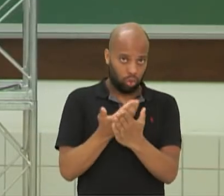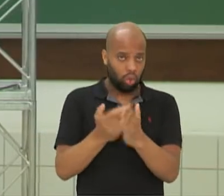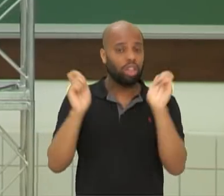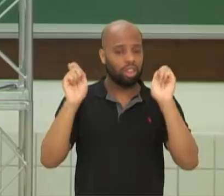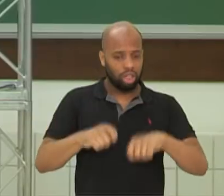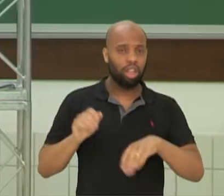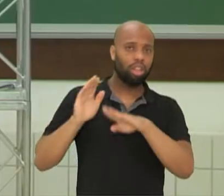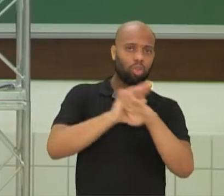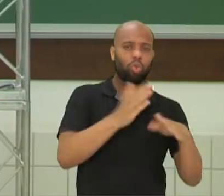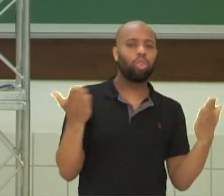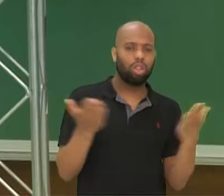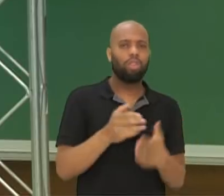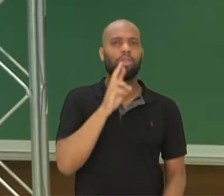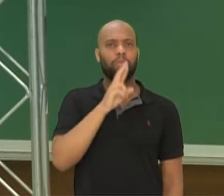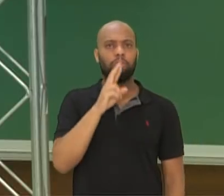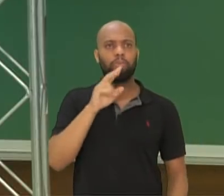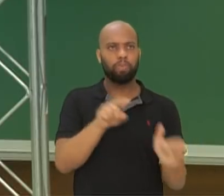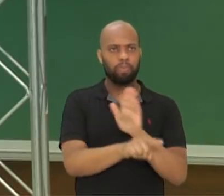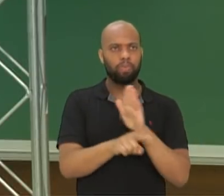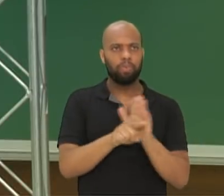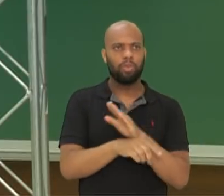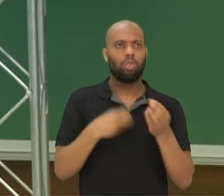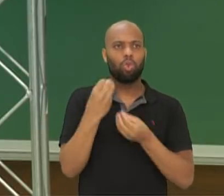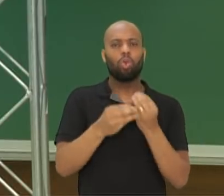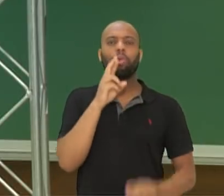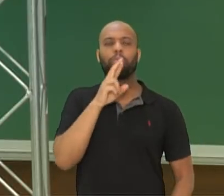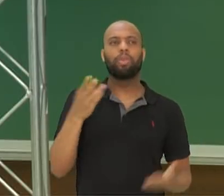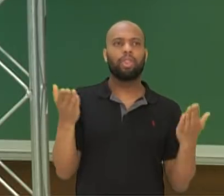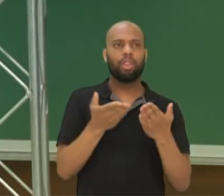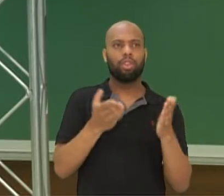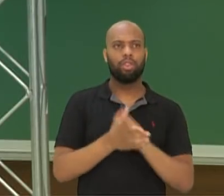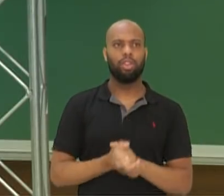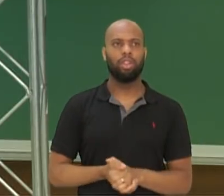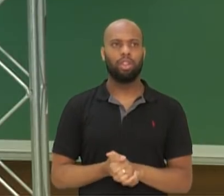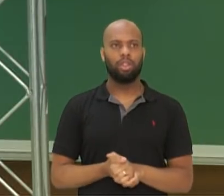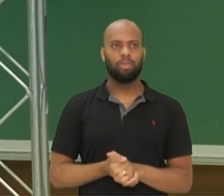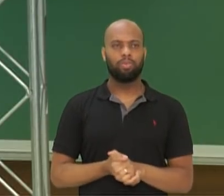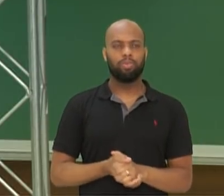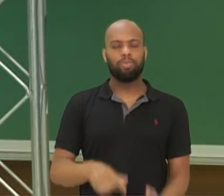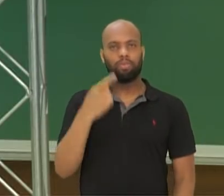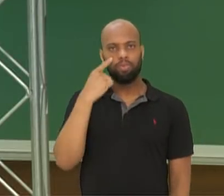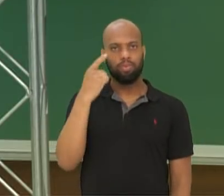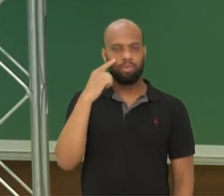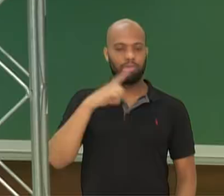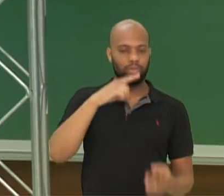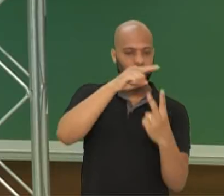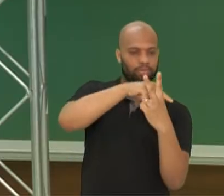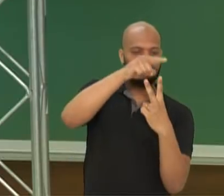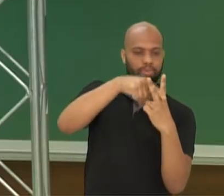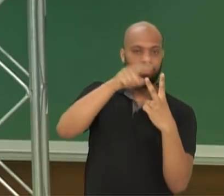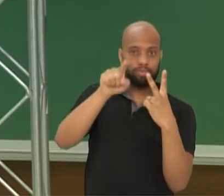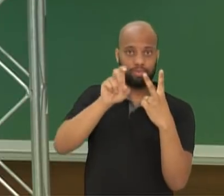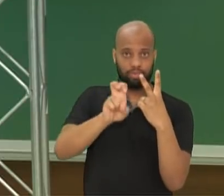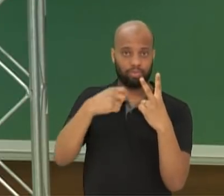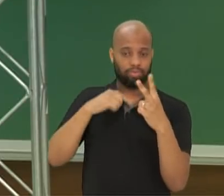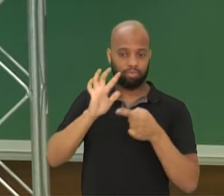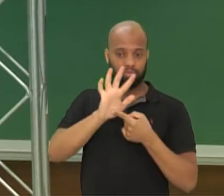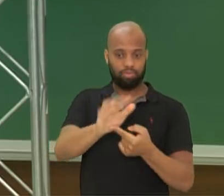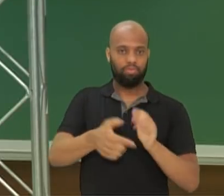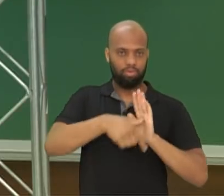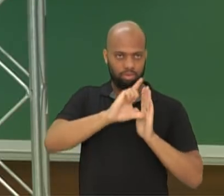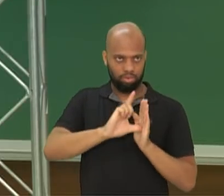que ajuda bastante na hora de resolver o exercício. Como é que está a nossa solução aqui na tela? Olha só, o raiz de 5, que o professor mostrou agora há